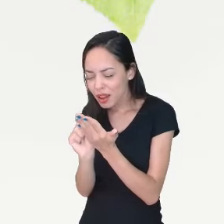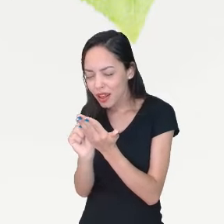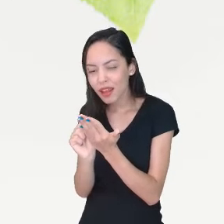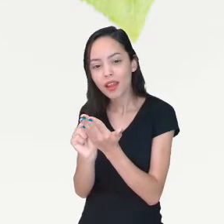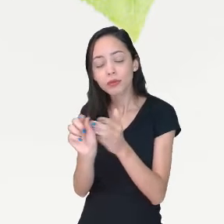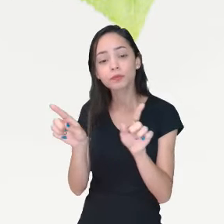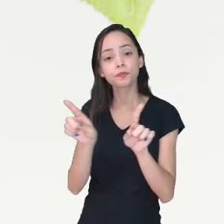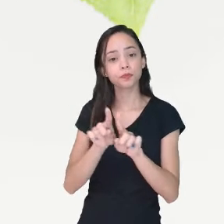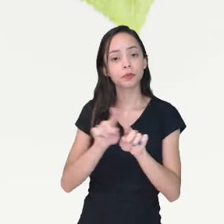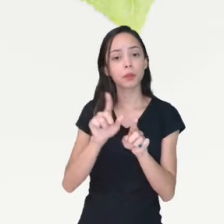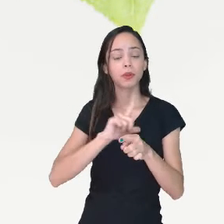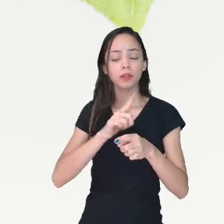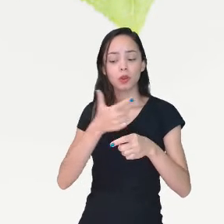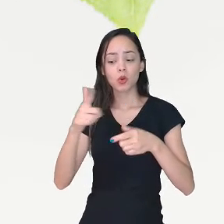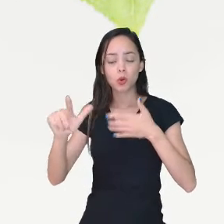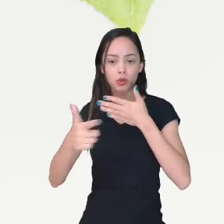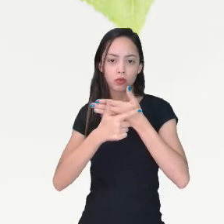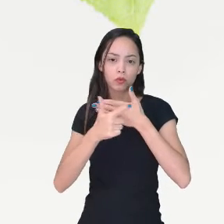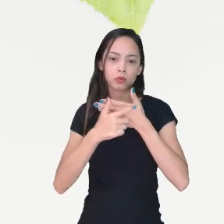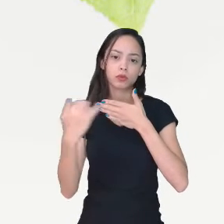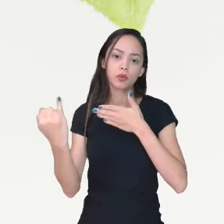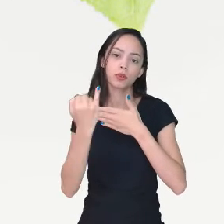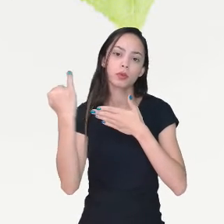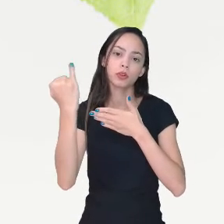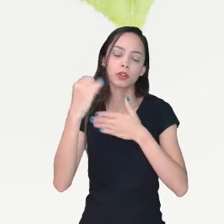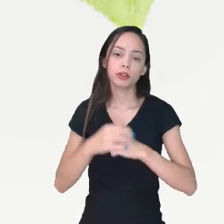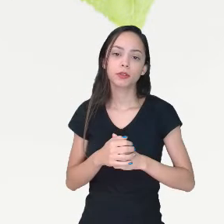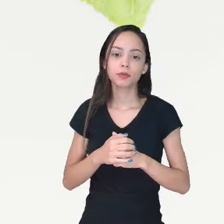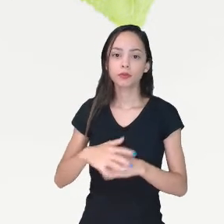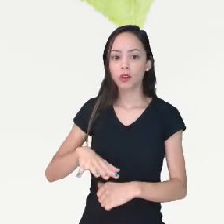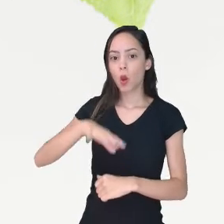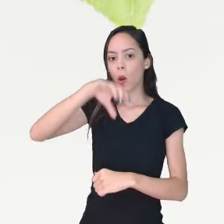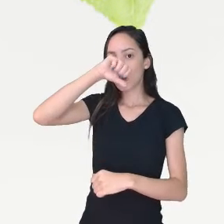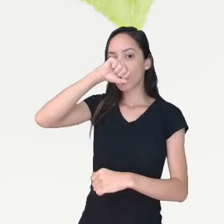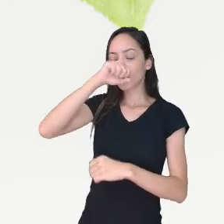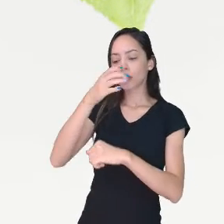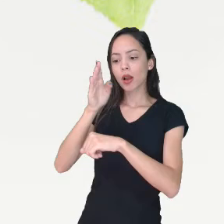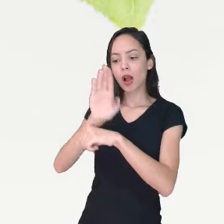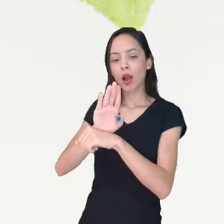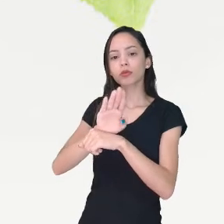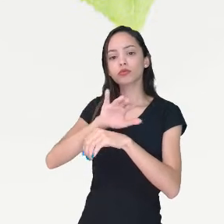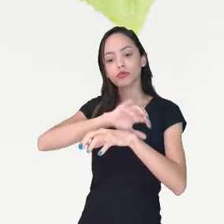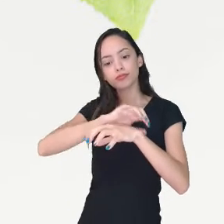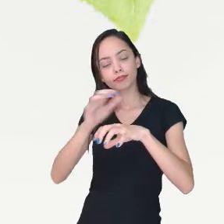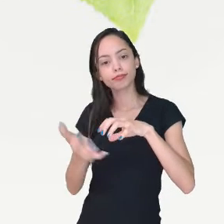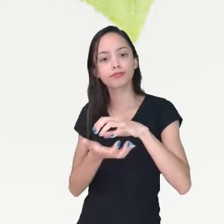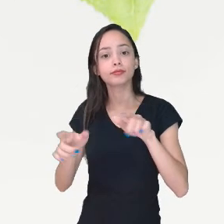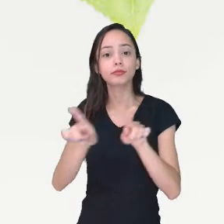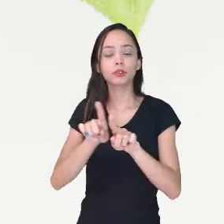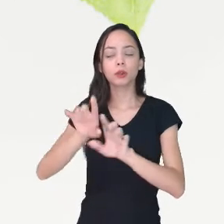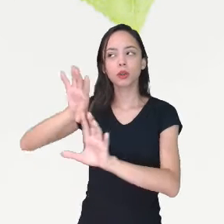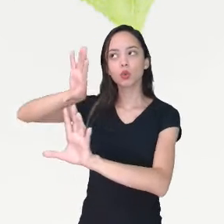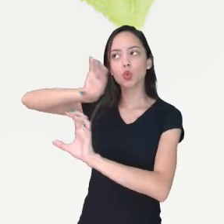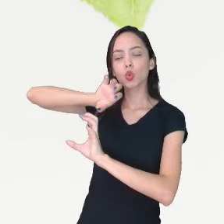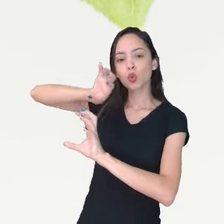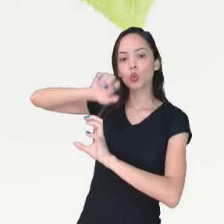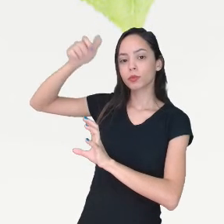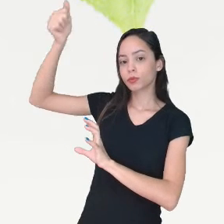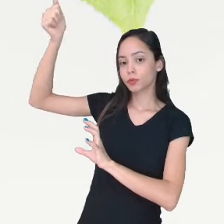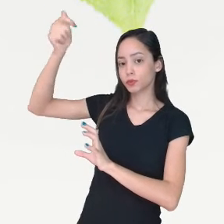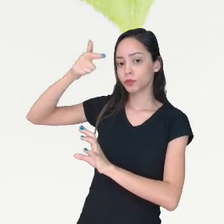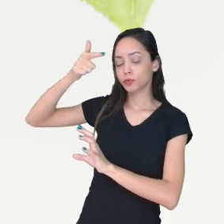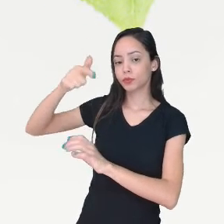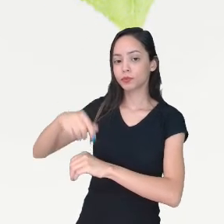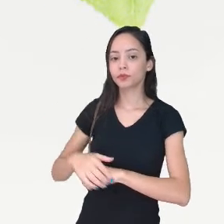outras funções importantes, como liberação do oxigênio para a atmosfera, captação de gás carbônico, além de evitarem